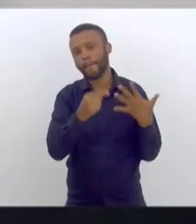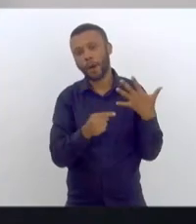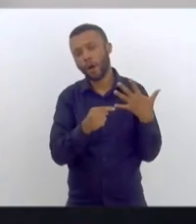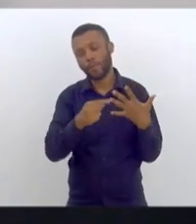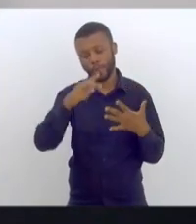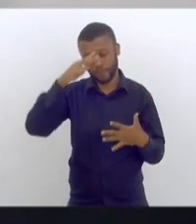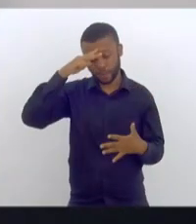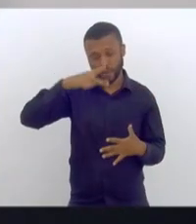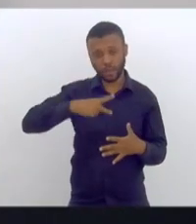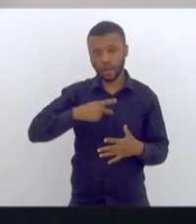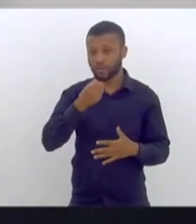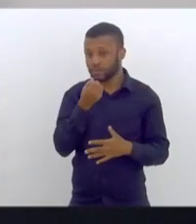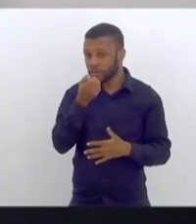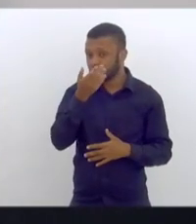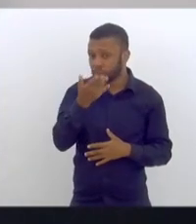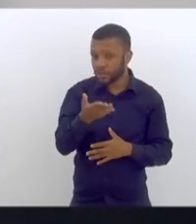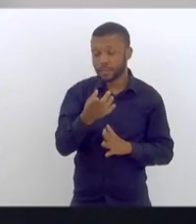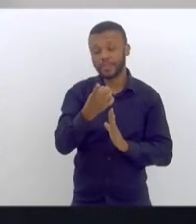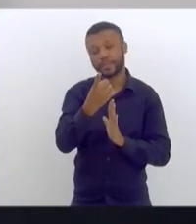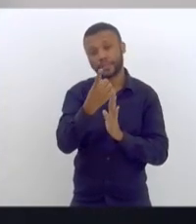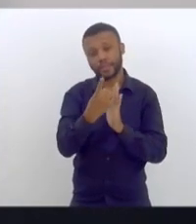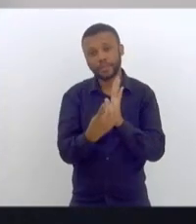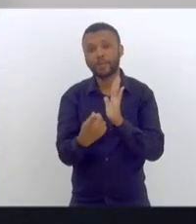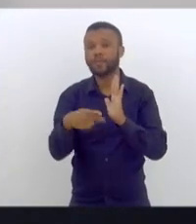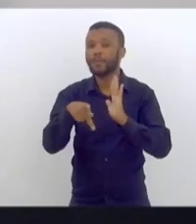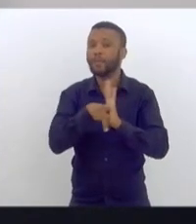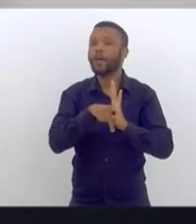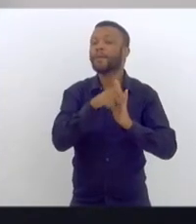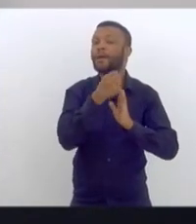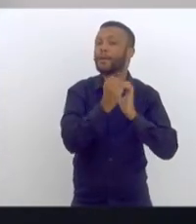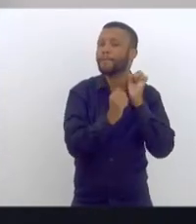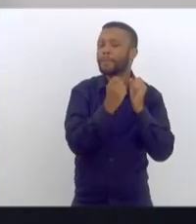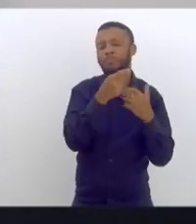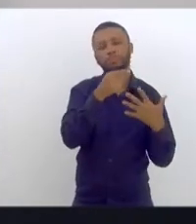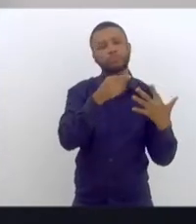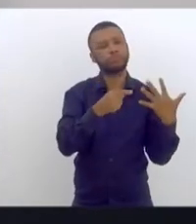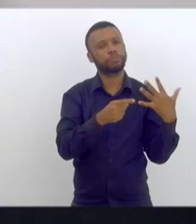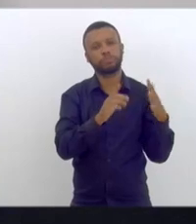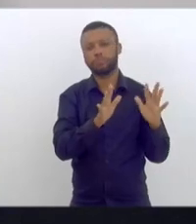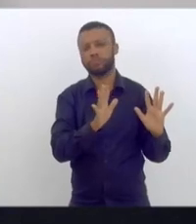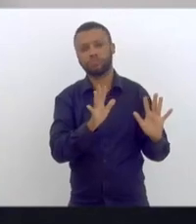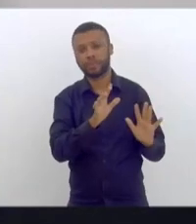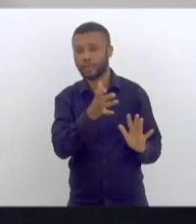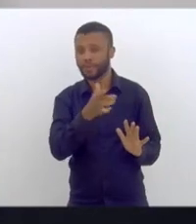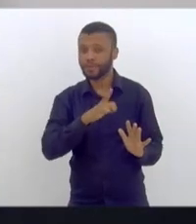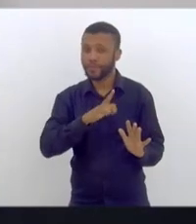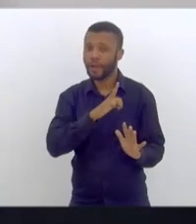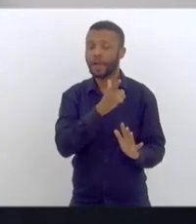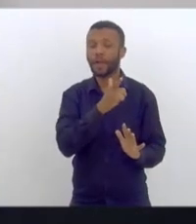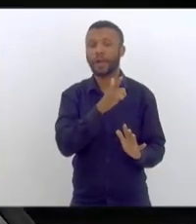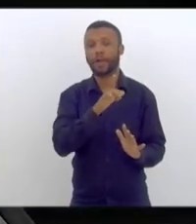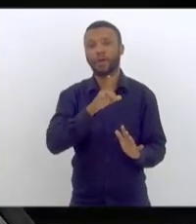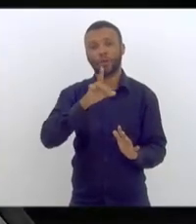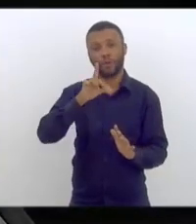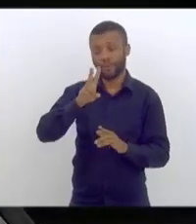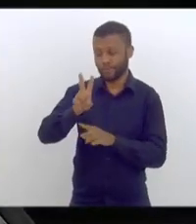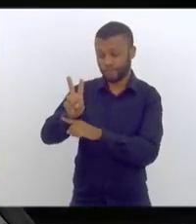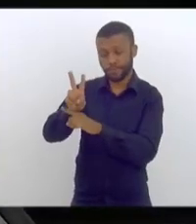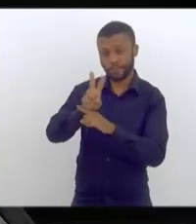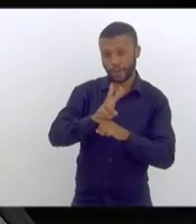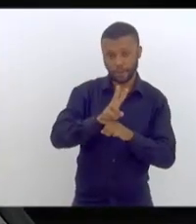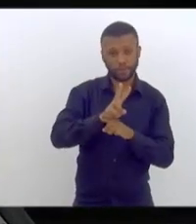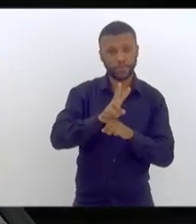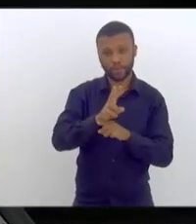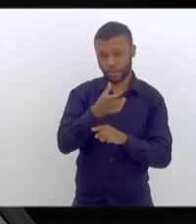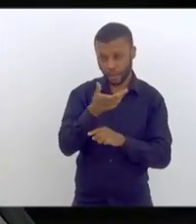autodeclaração da própria empresa do microempreendedor enfim do daquele que tiver sendo tomador do empréstimo que não